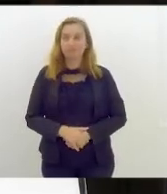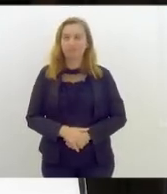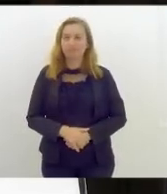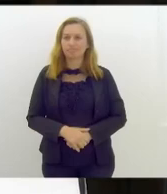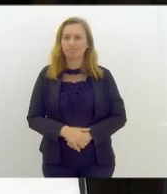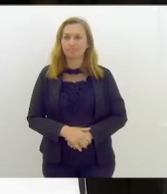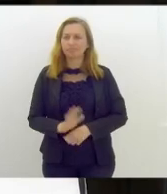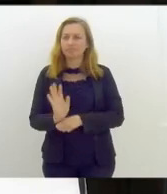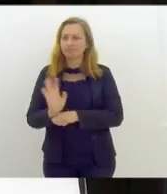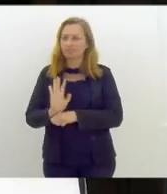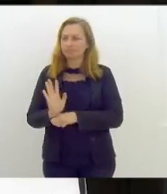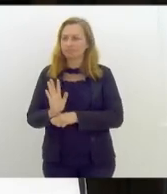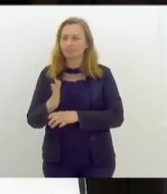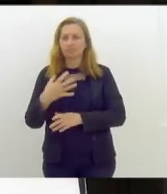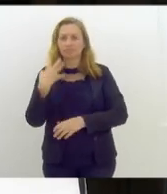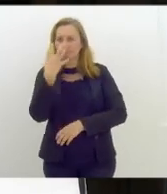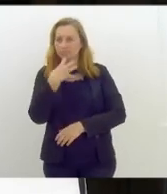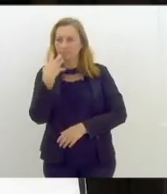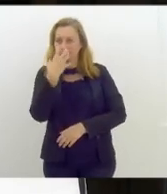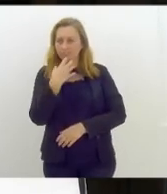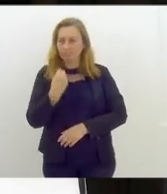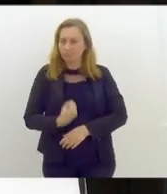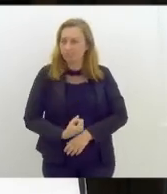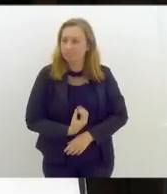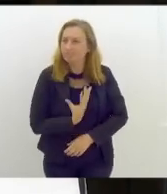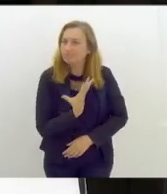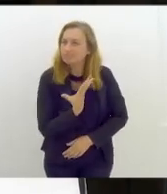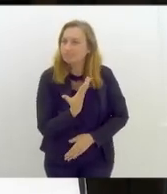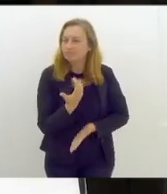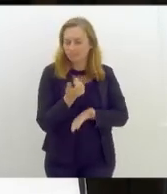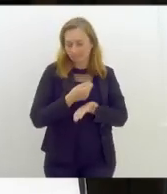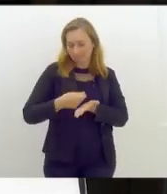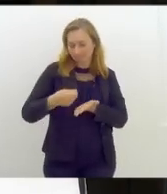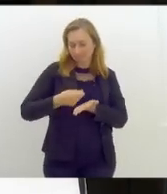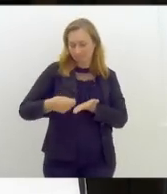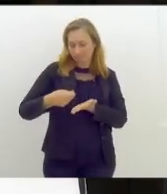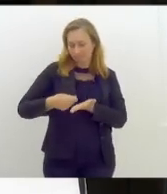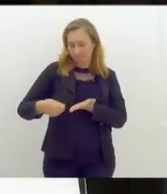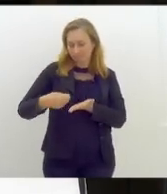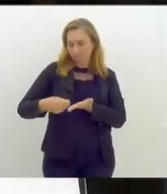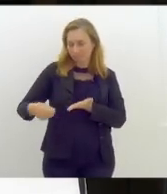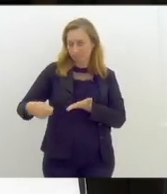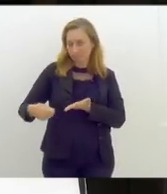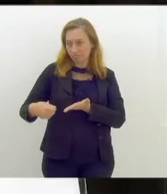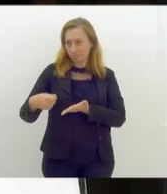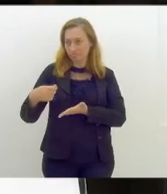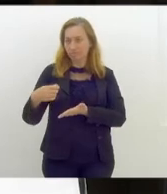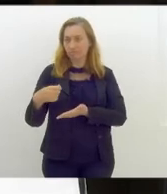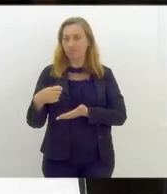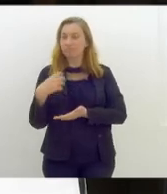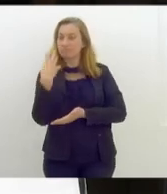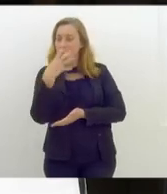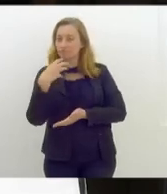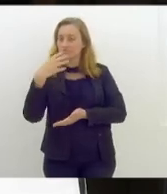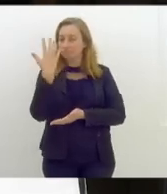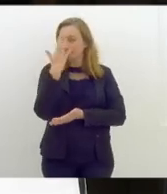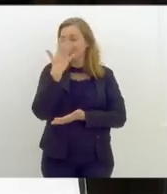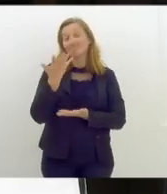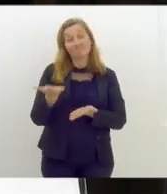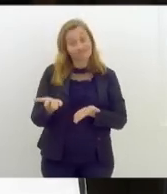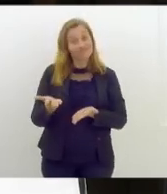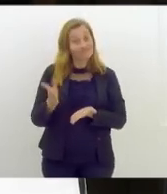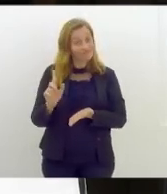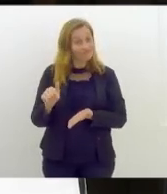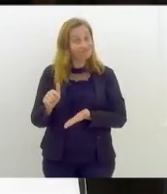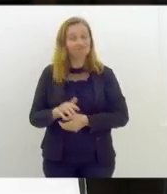dos filmes, da música, da poesia, dos escritos, das crônicas, das marchinhas de carnaval, que falam muito.